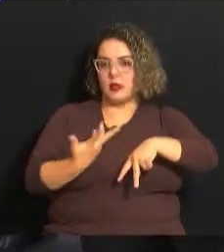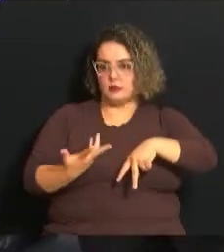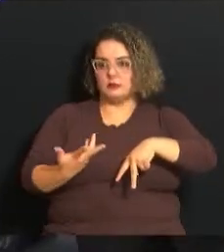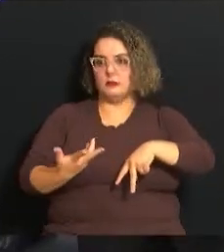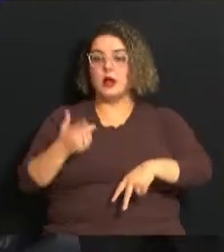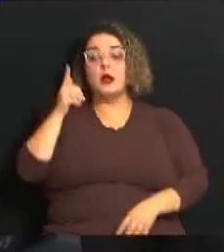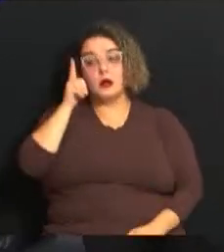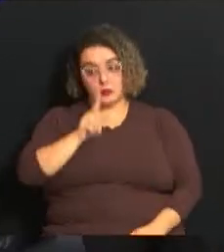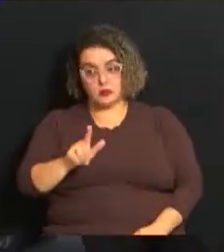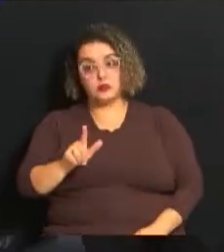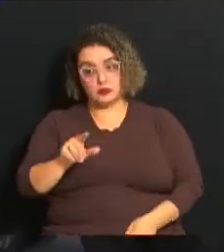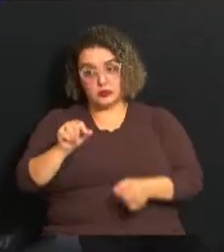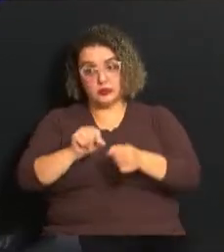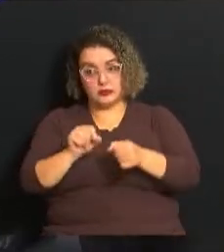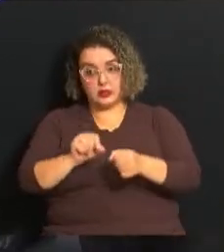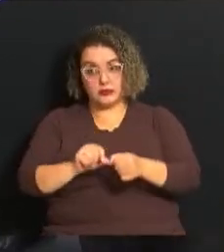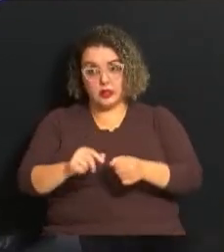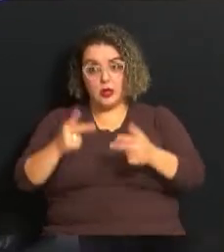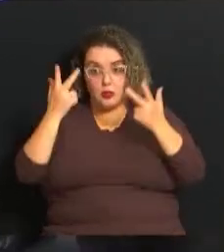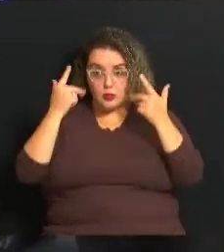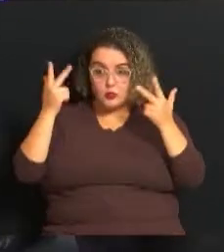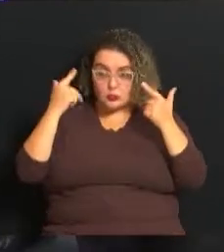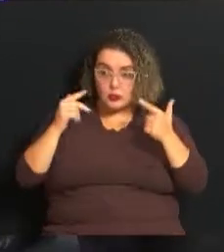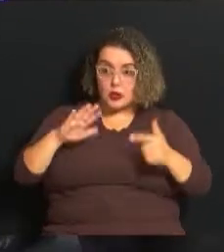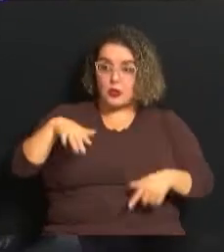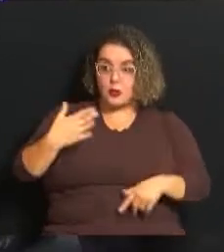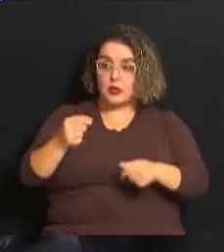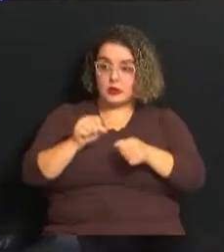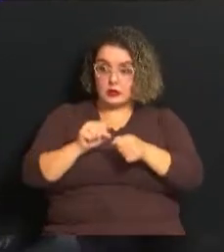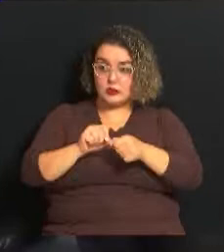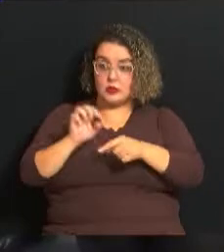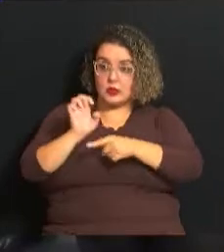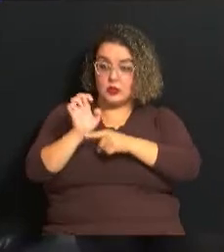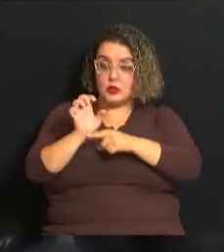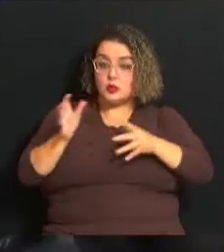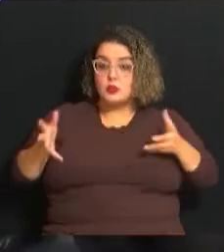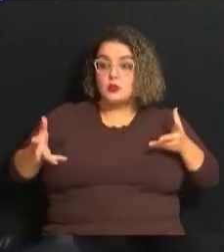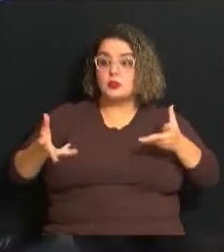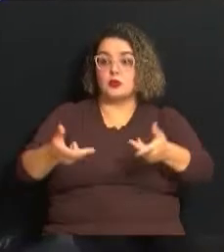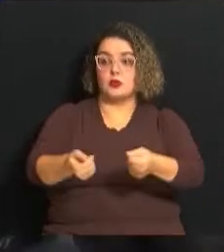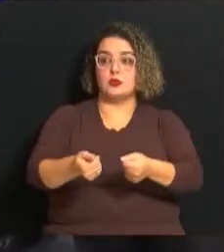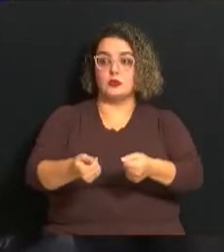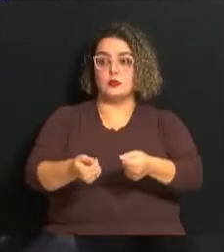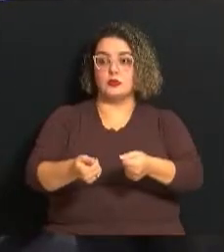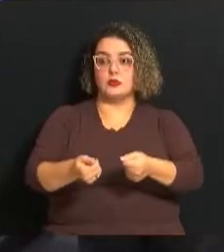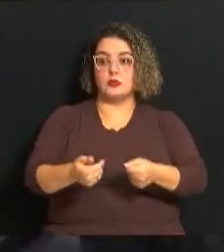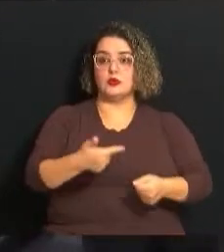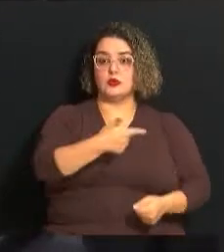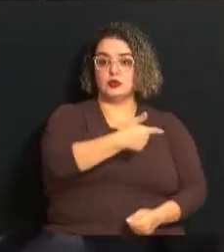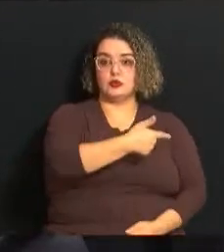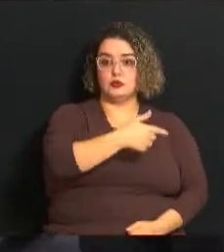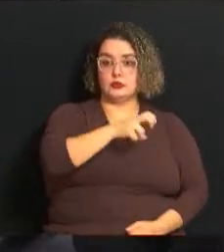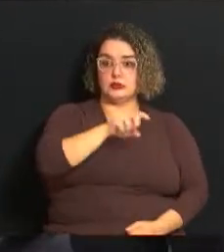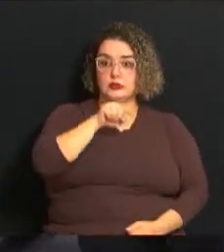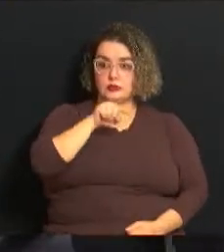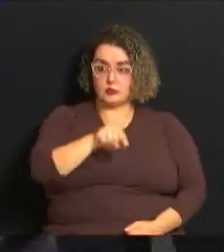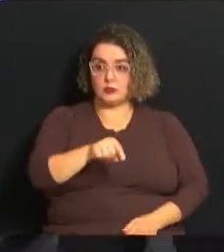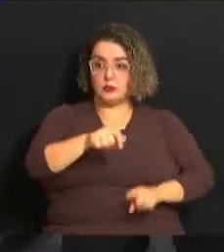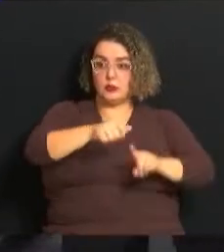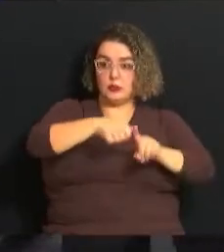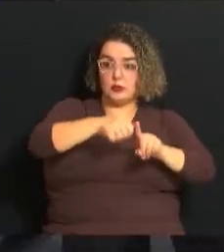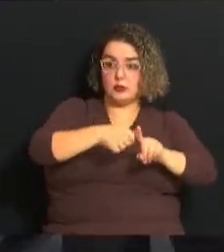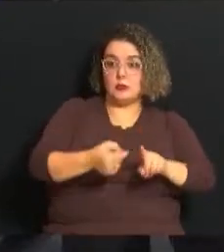realizar tradicionalmente. Quando a gente faz isso no estado inteiro, nós vamos sair de 25 mil cirurgias por mês para